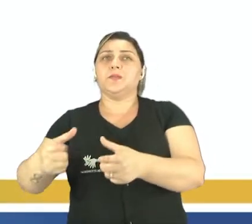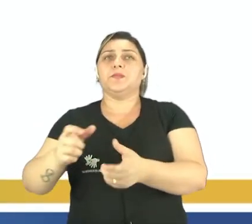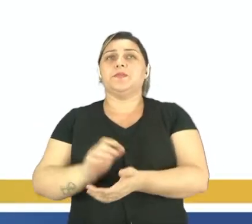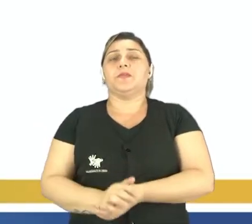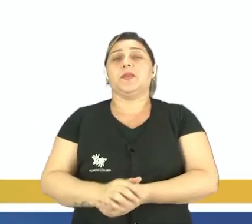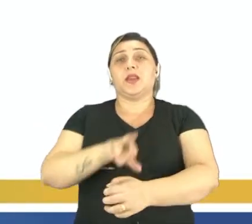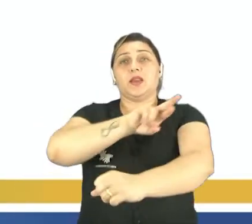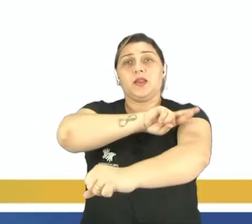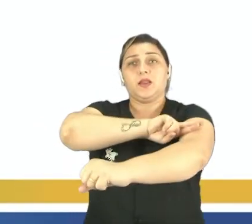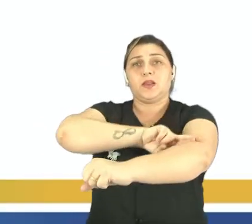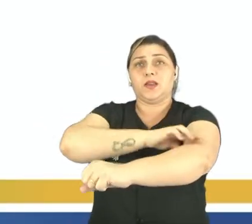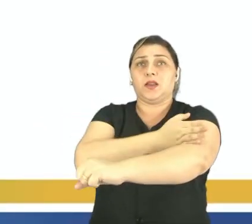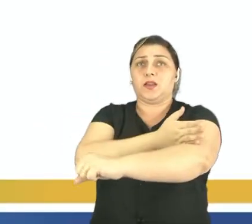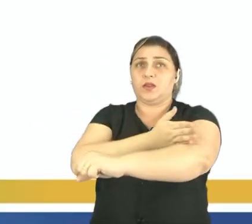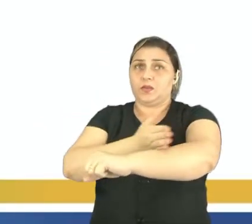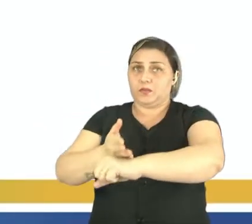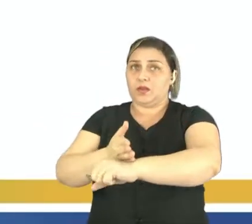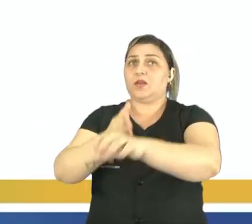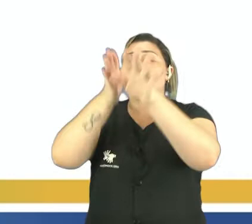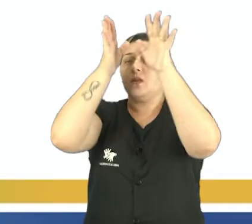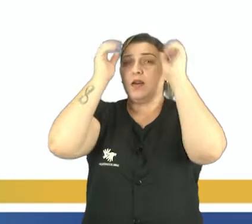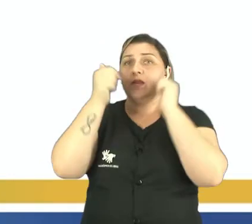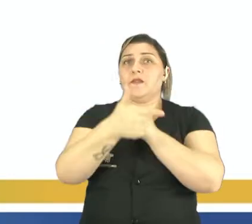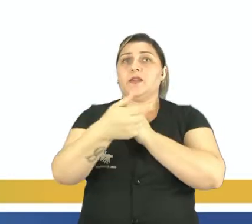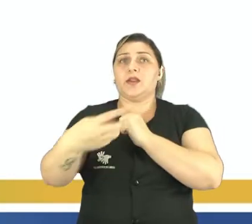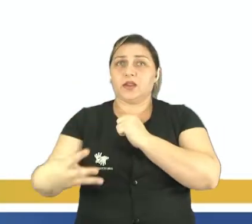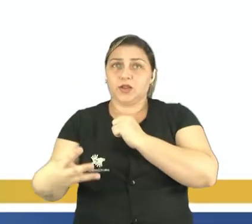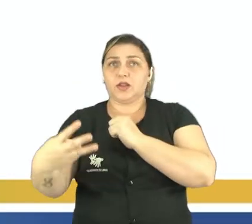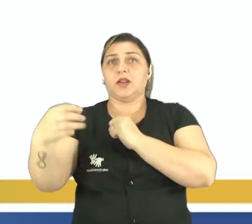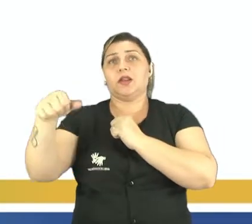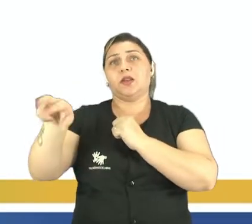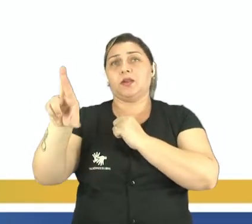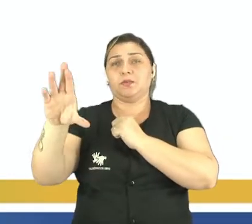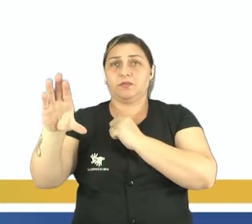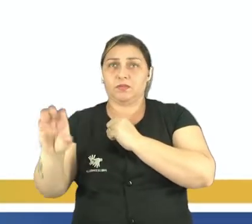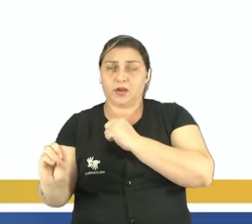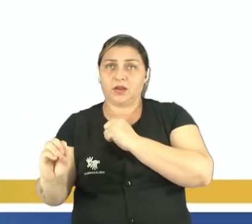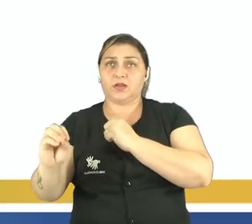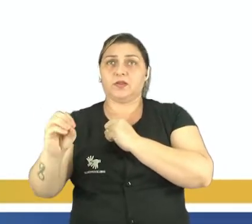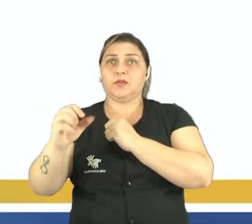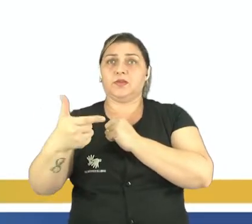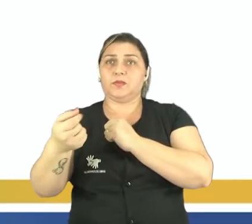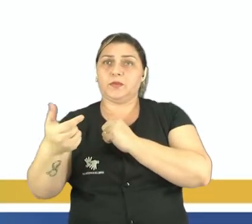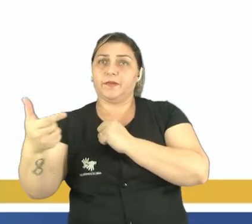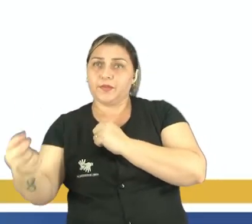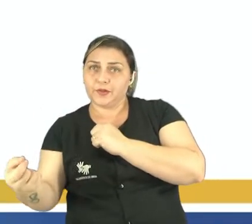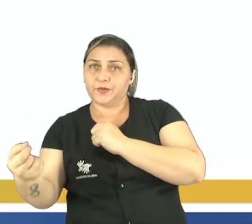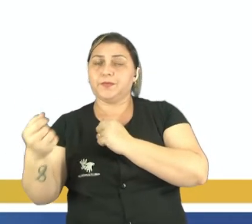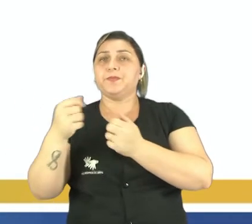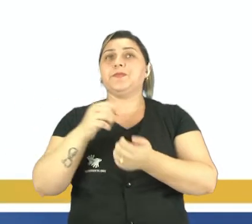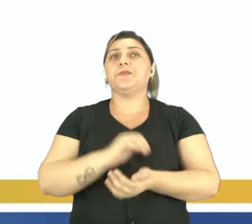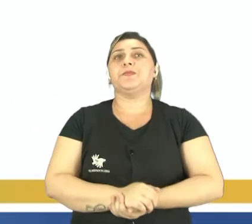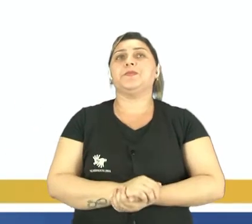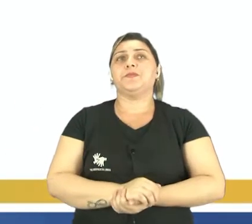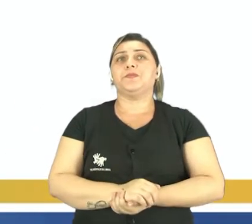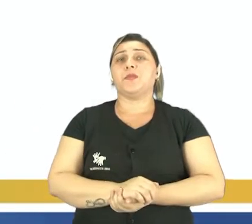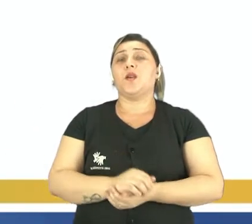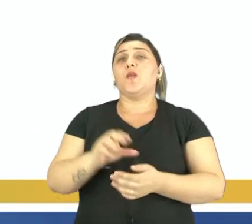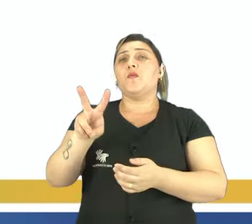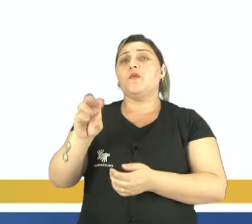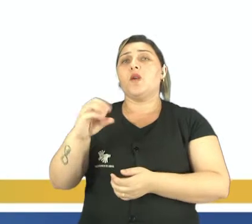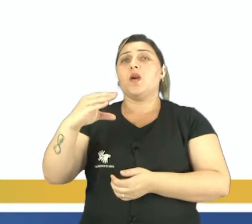caso, local, vírgula, data. Tá vendo? Rio Branco, Acre, que é o local, vírgula, 23 de março de 2020.